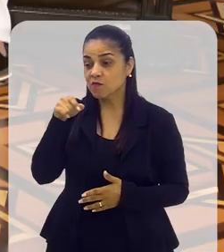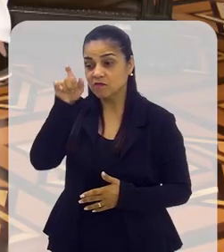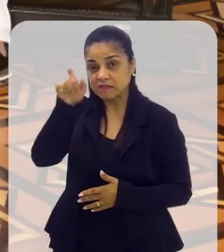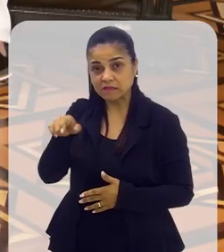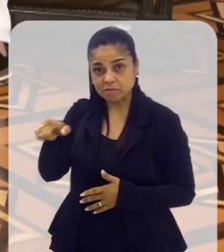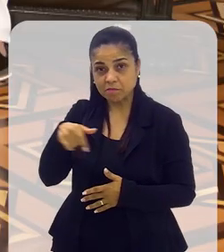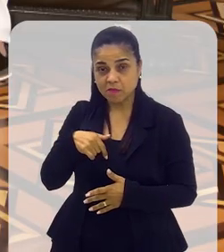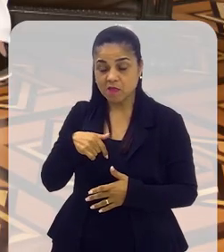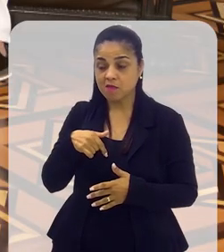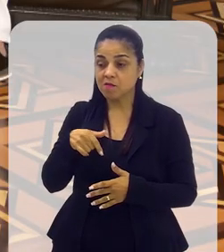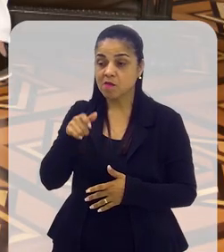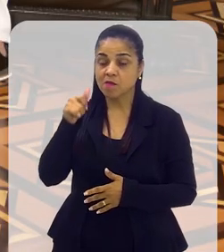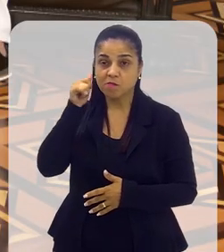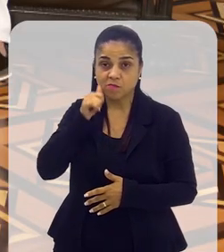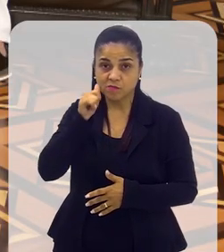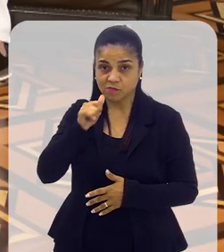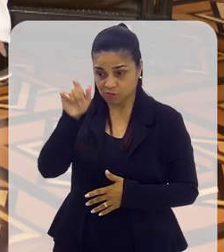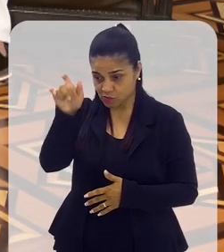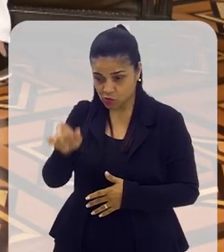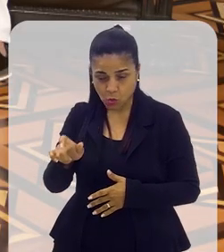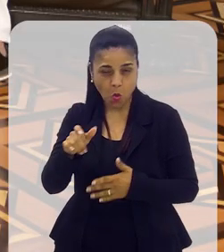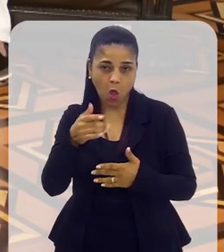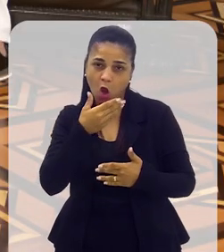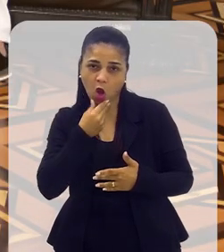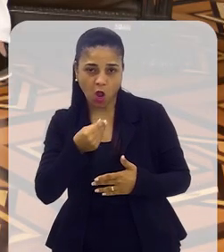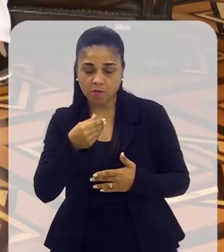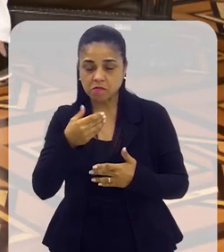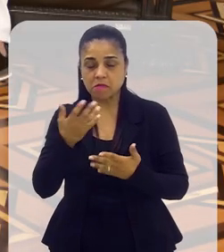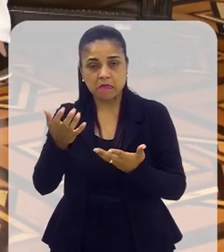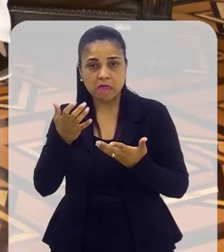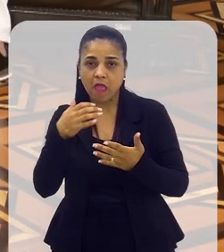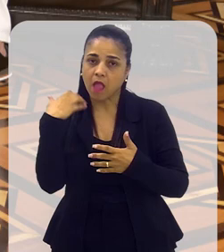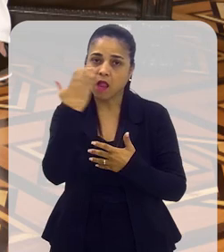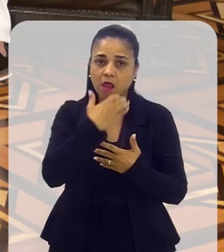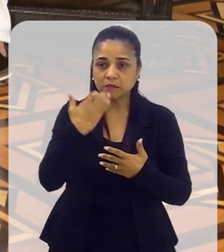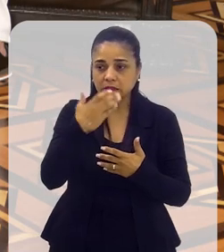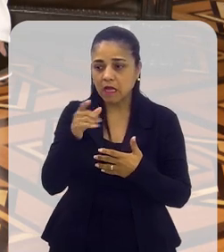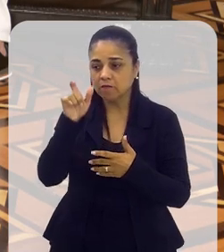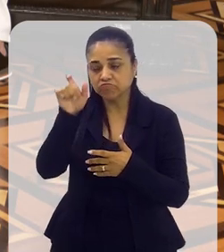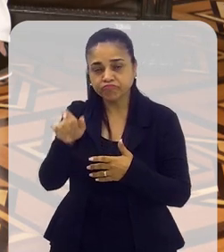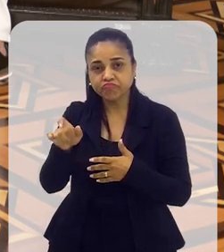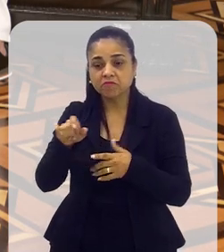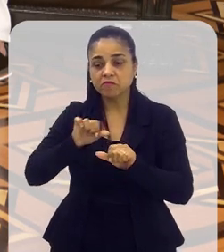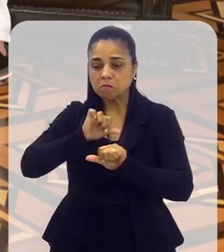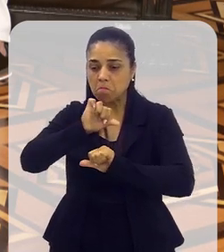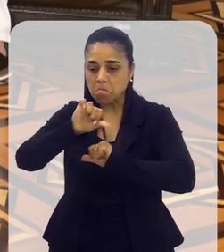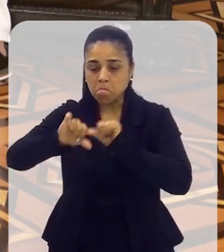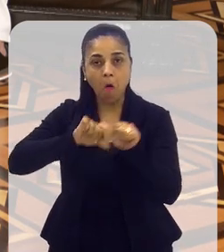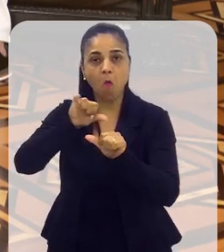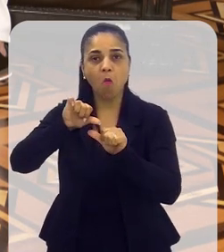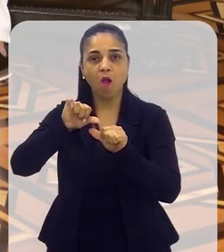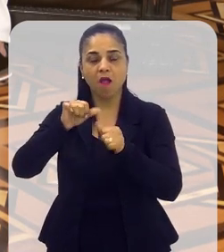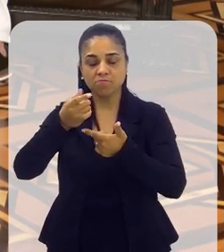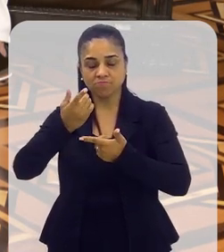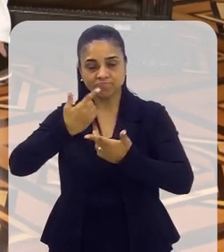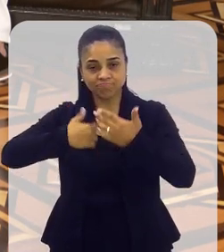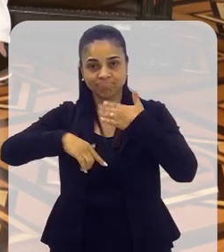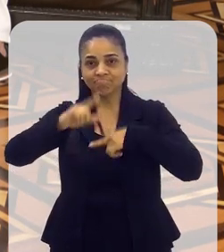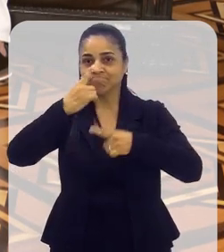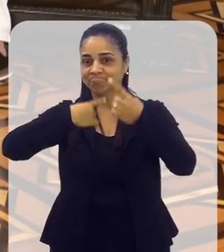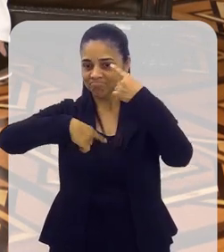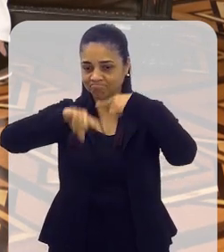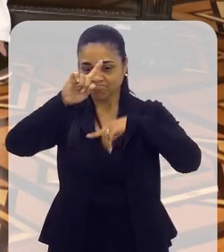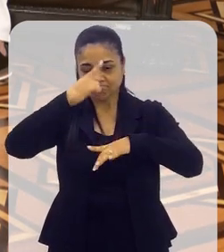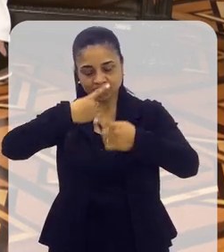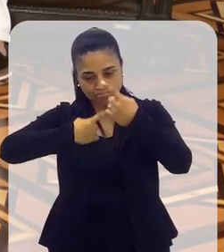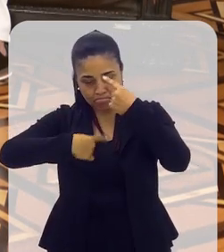pega a pessoa que quer aprender a cantar do zero e a transforma verdadeiramente numa pessoa mais alinhada. É. Comigo, tu não ia ter